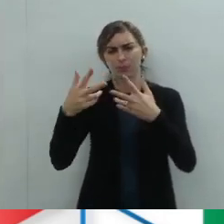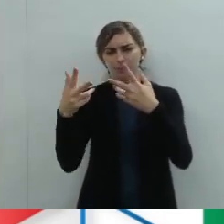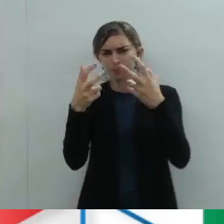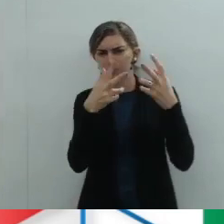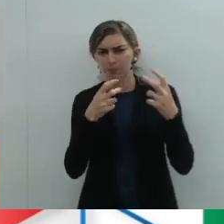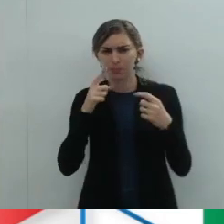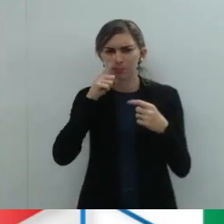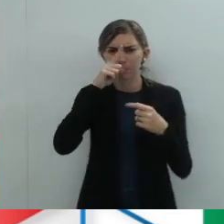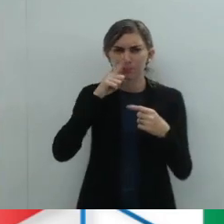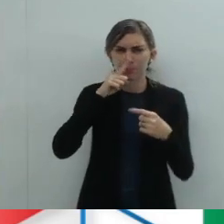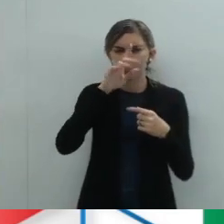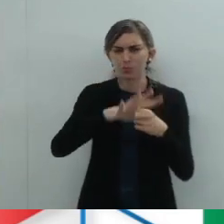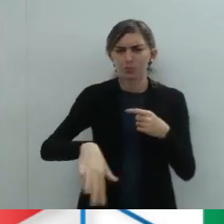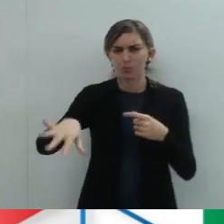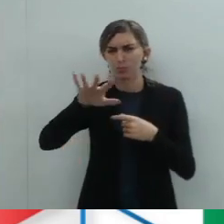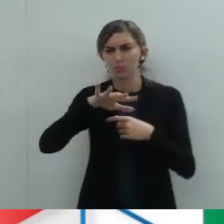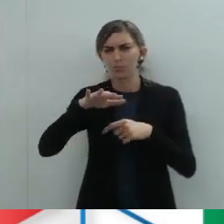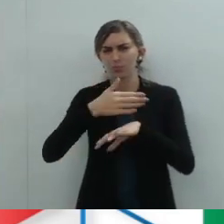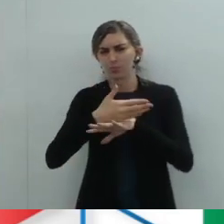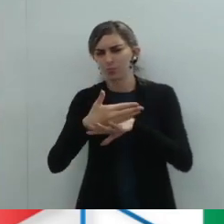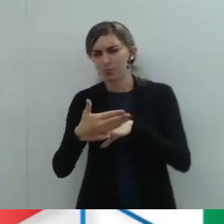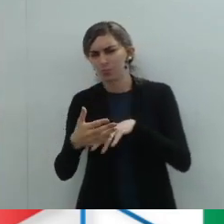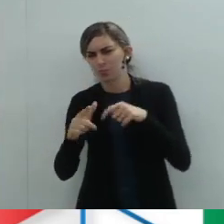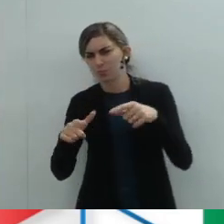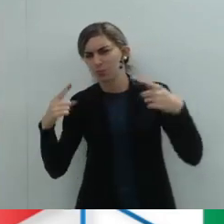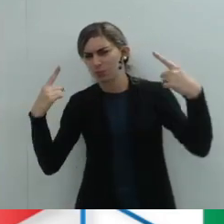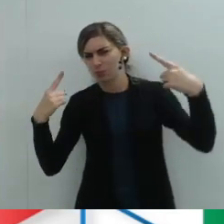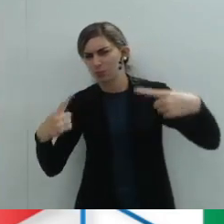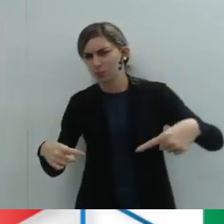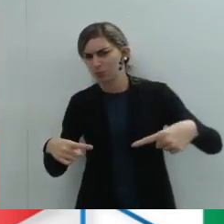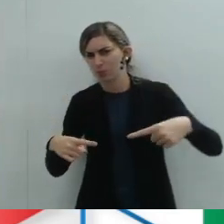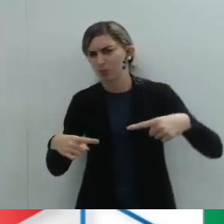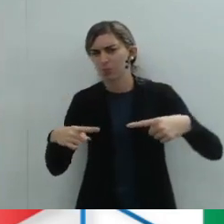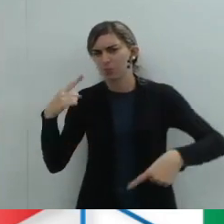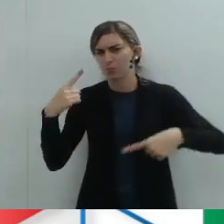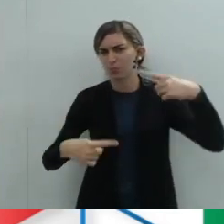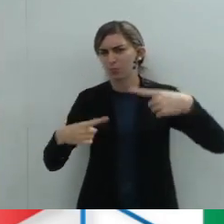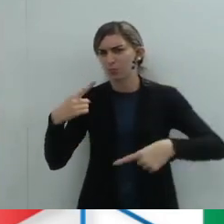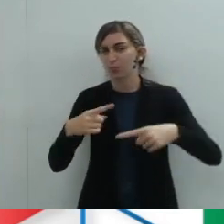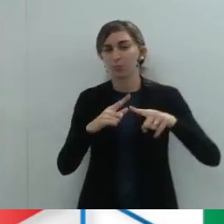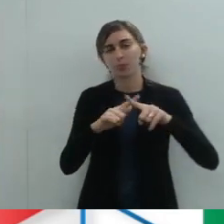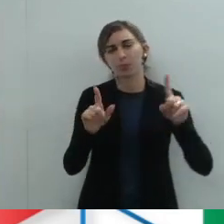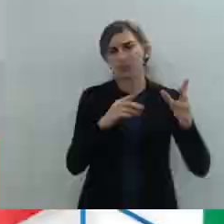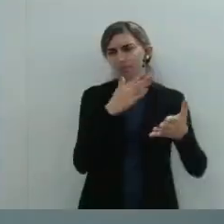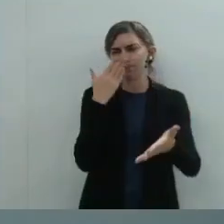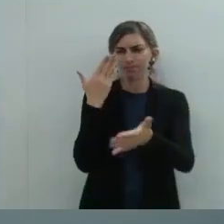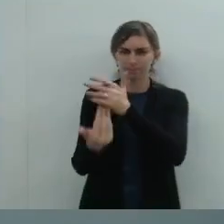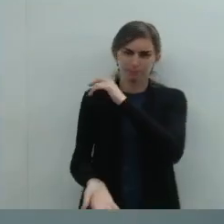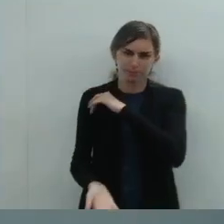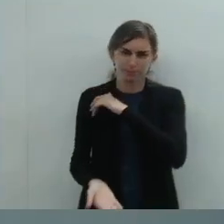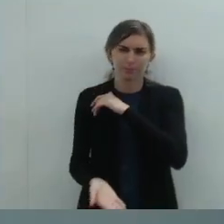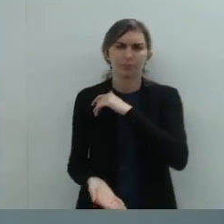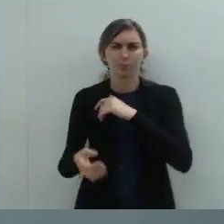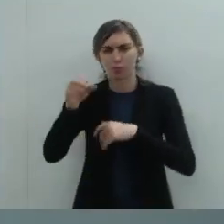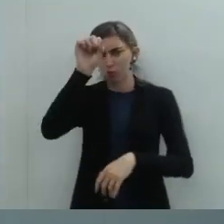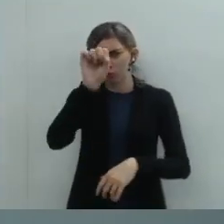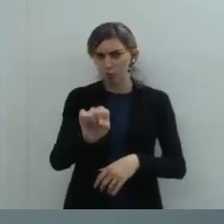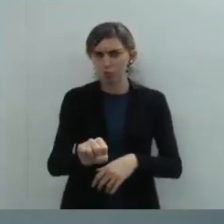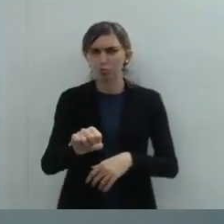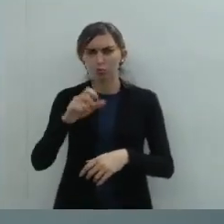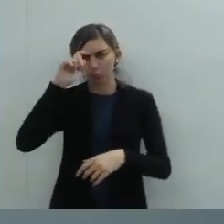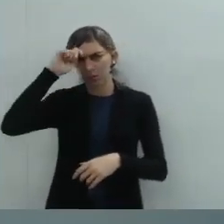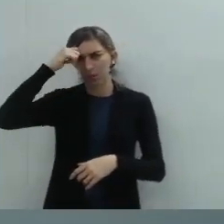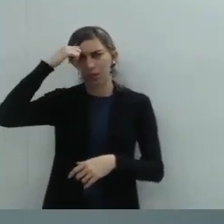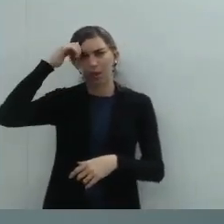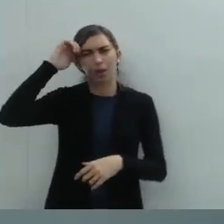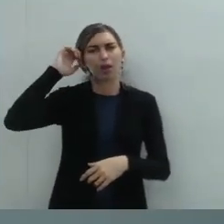perigo da permanência do colonizador branco e lutaram contra os britânicos, mas foram derrotados. O sul da África